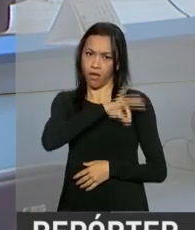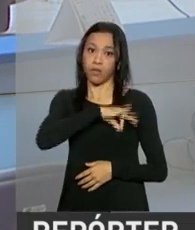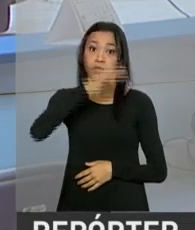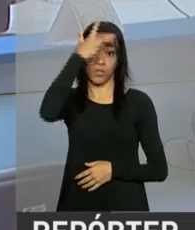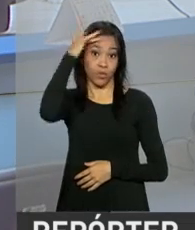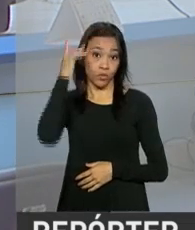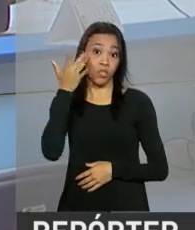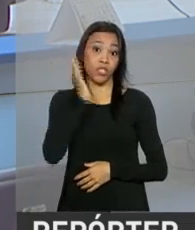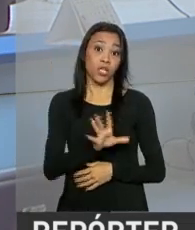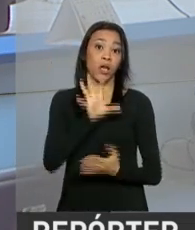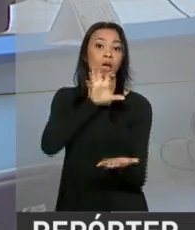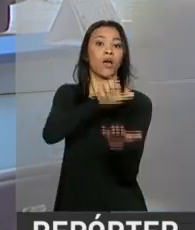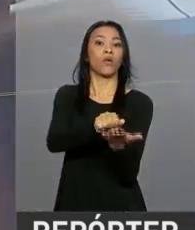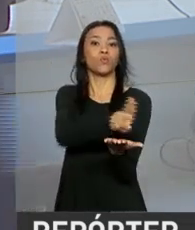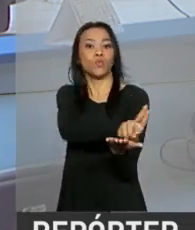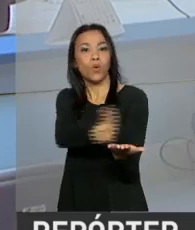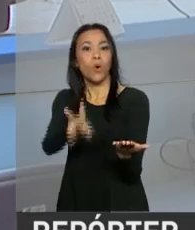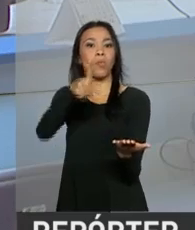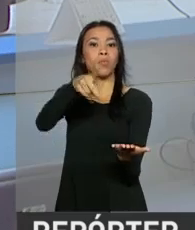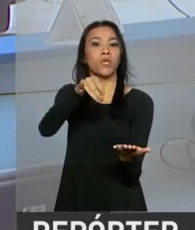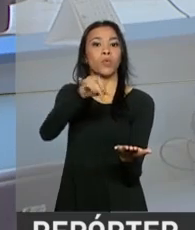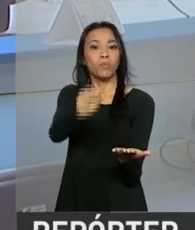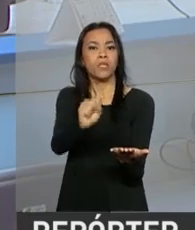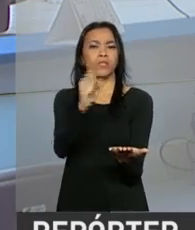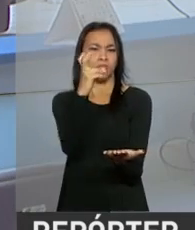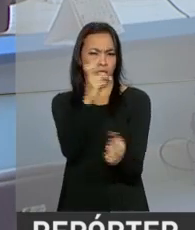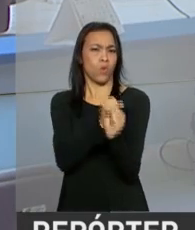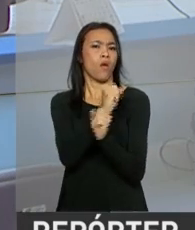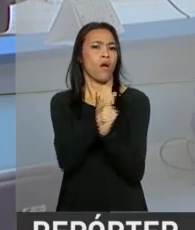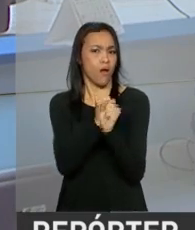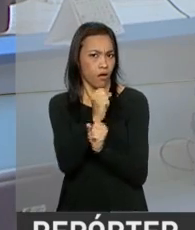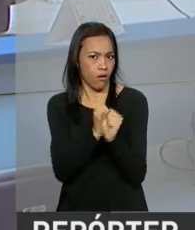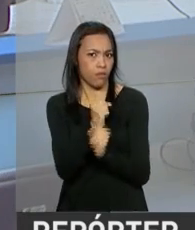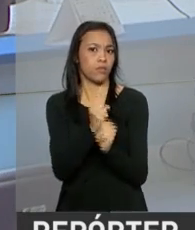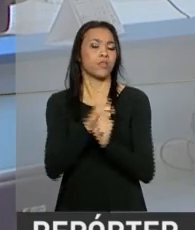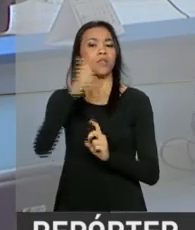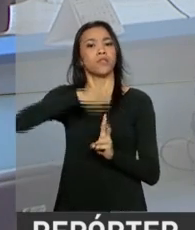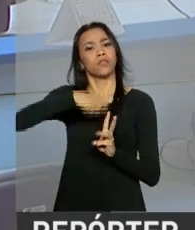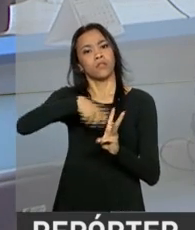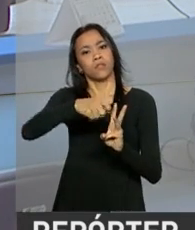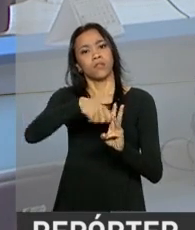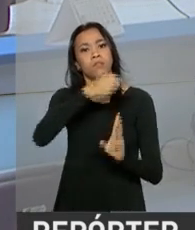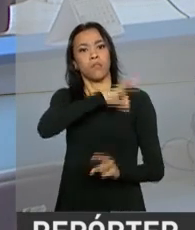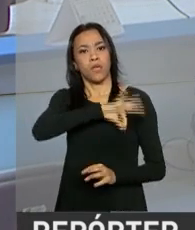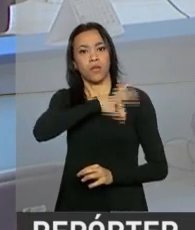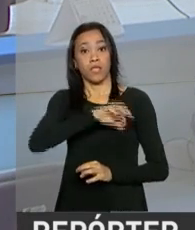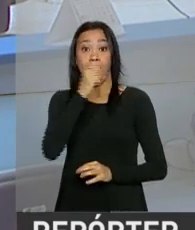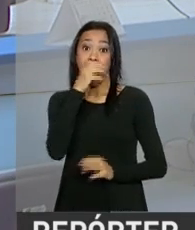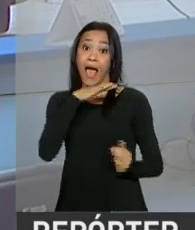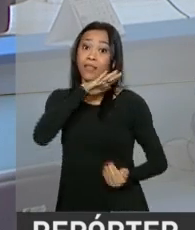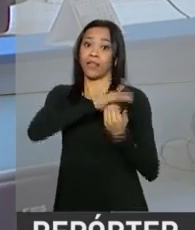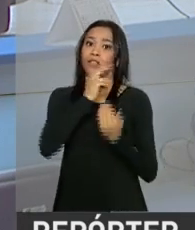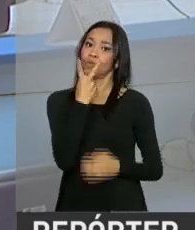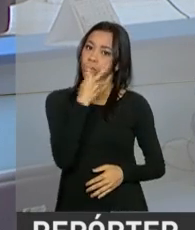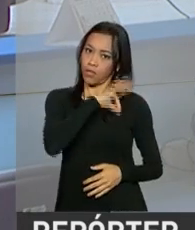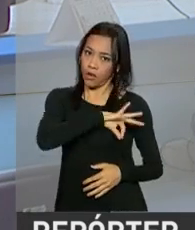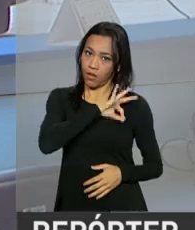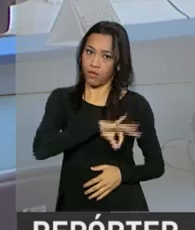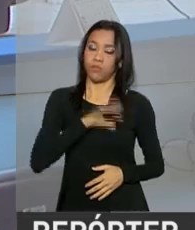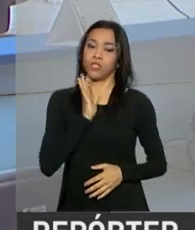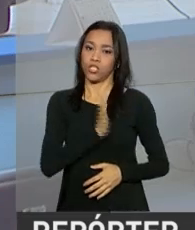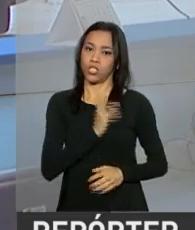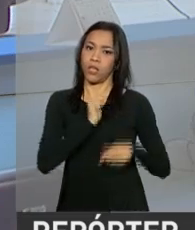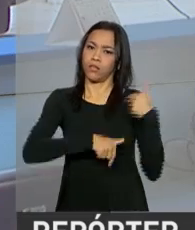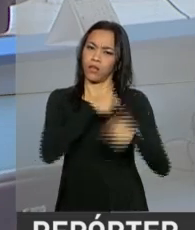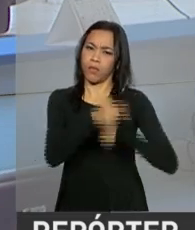pessoas cadastradas no PIS/PASEP há pelo menos 5 anos, com remuneração mensal média de até 2 salários mínimos e que exerceram